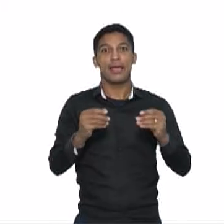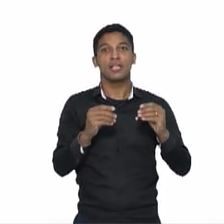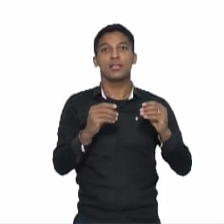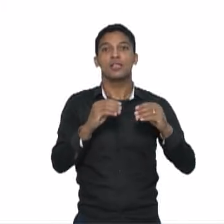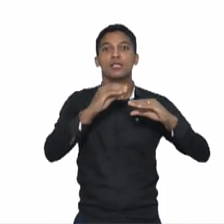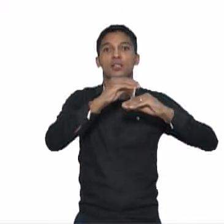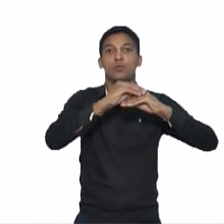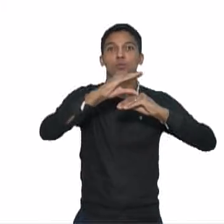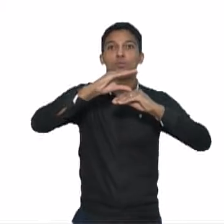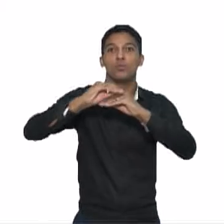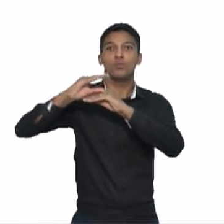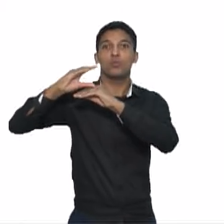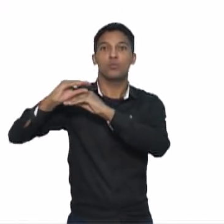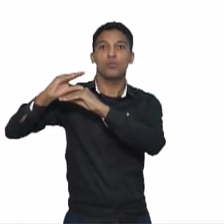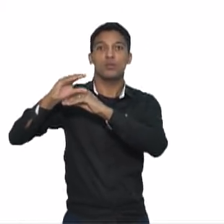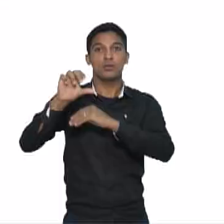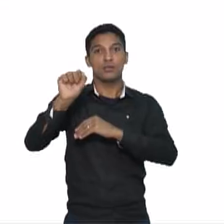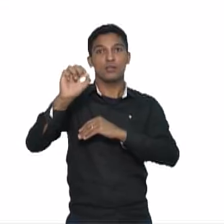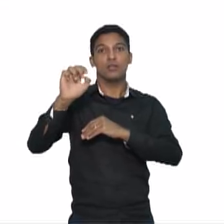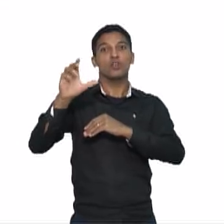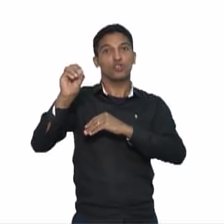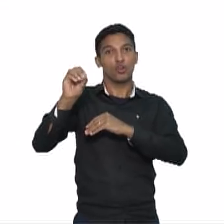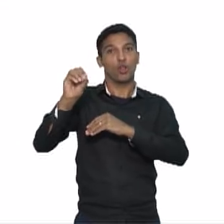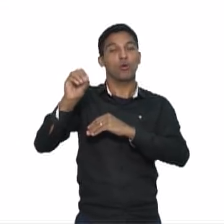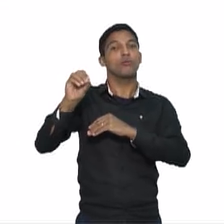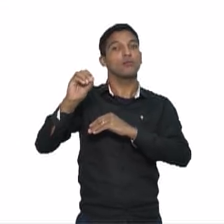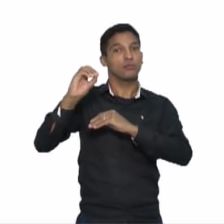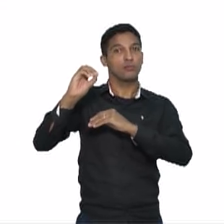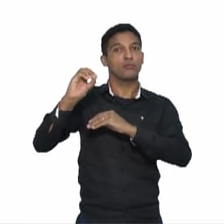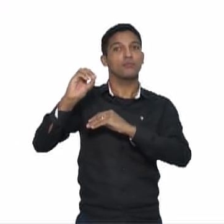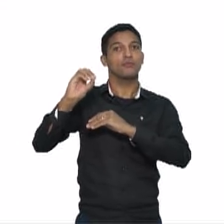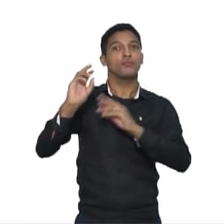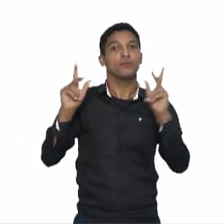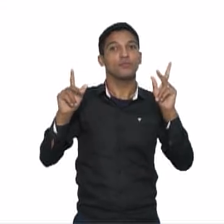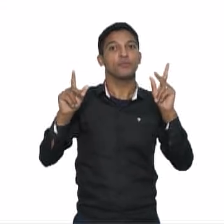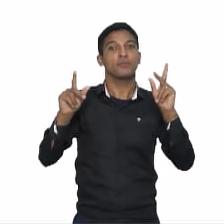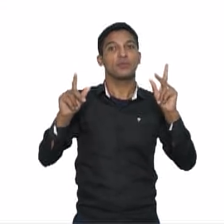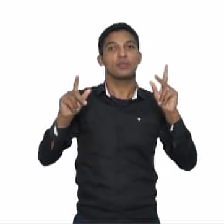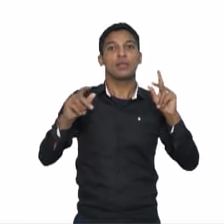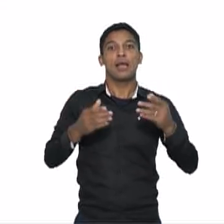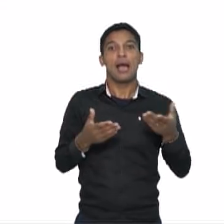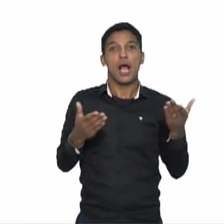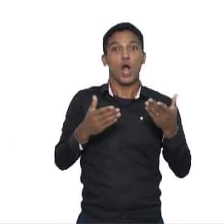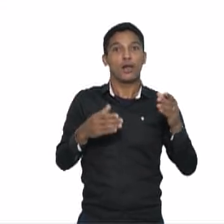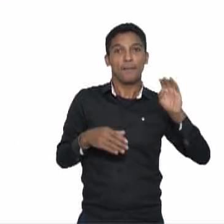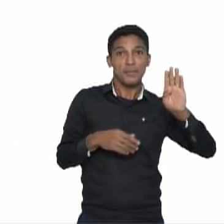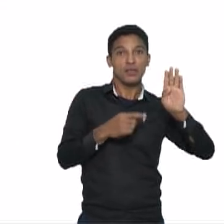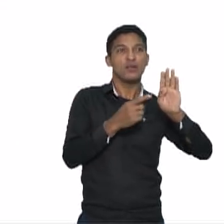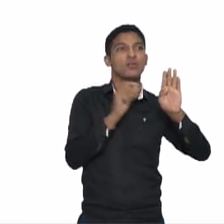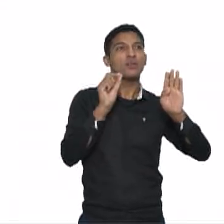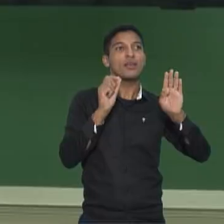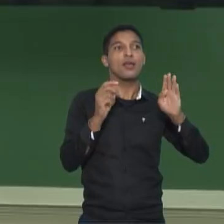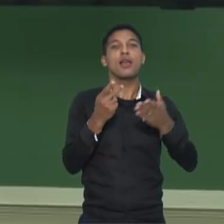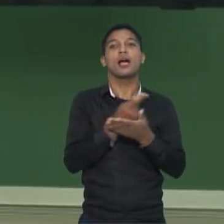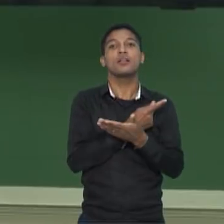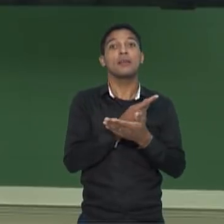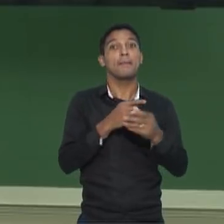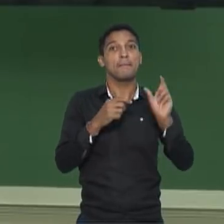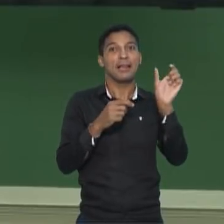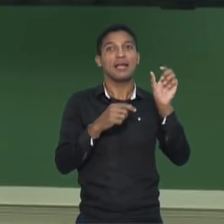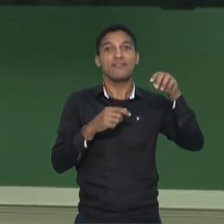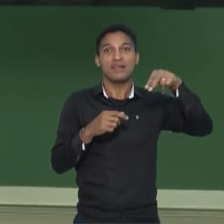com a decomposição de plantas e animais. O que está errado nesta frase? Apenas a palavra